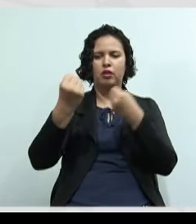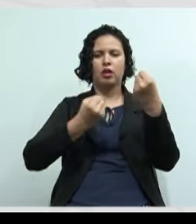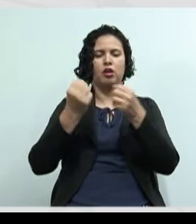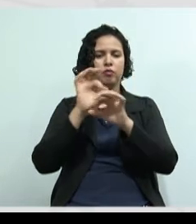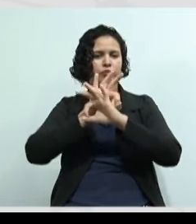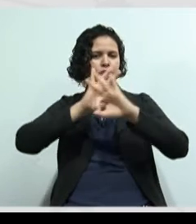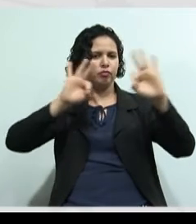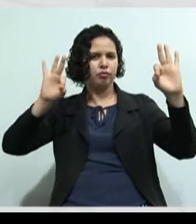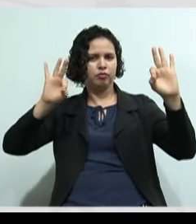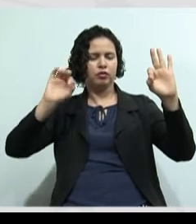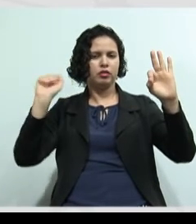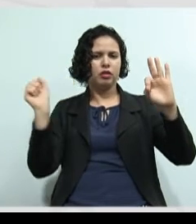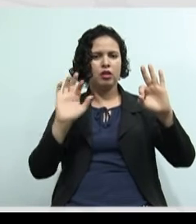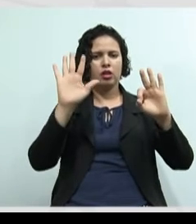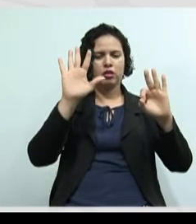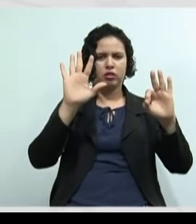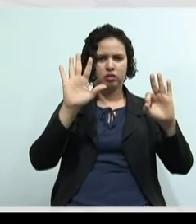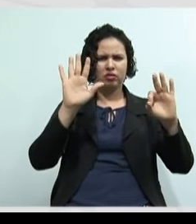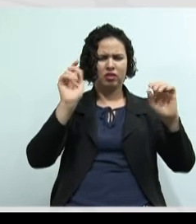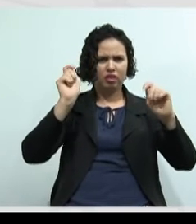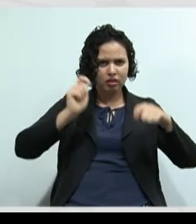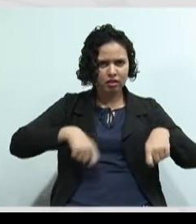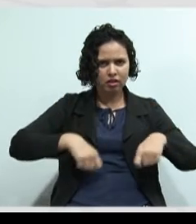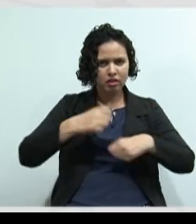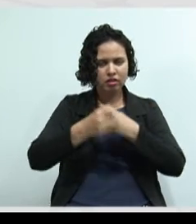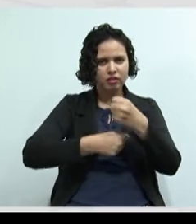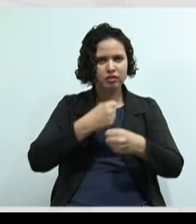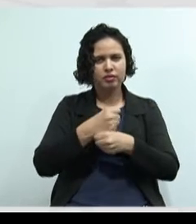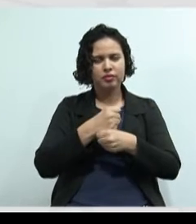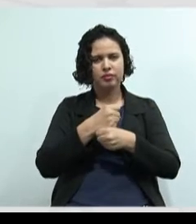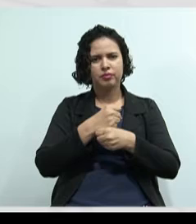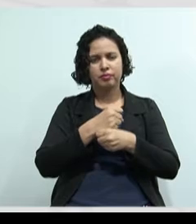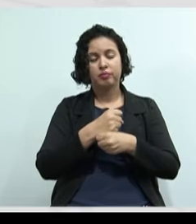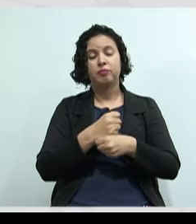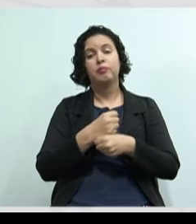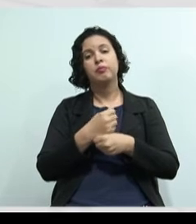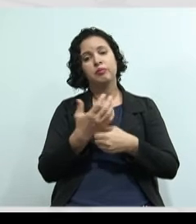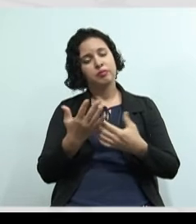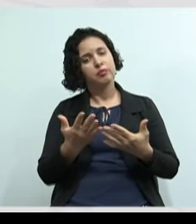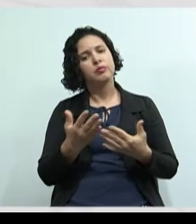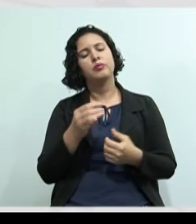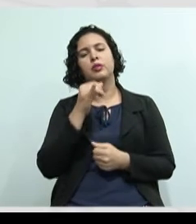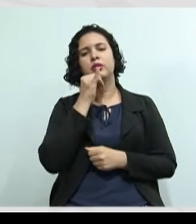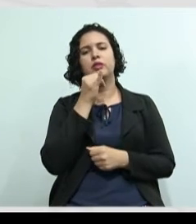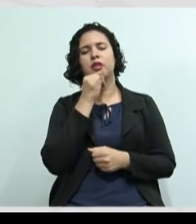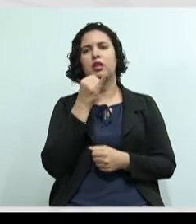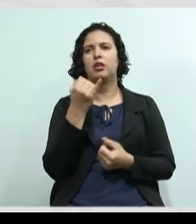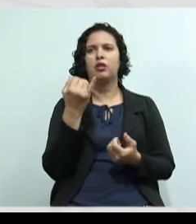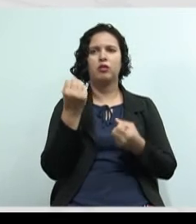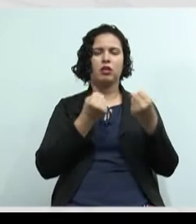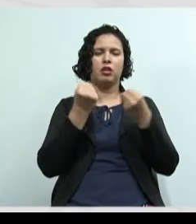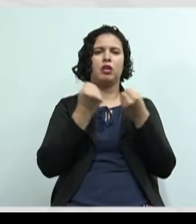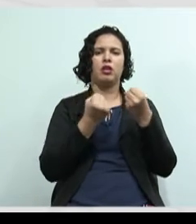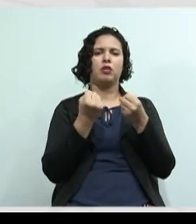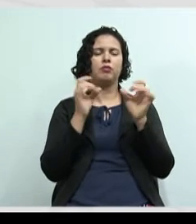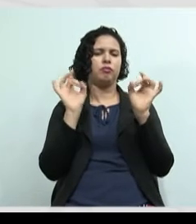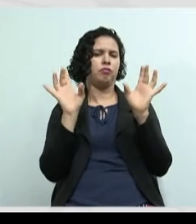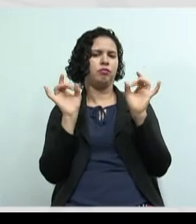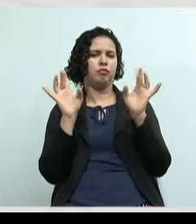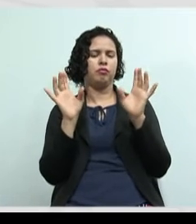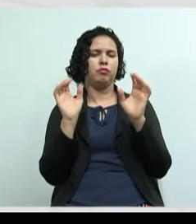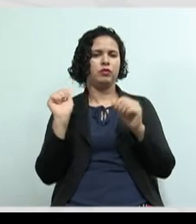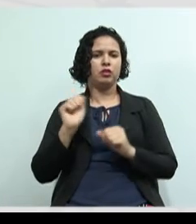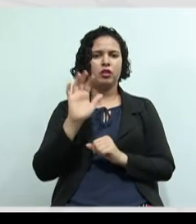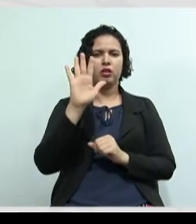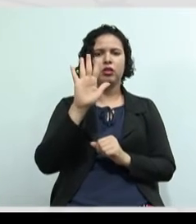ser realista. E elas precisam ser temporais. Eu quero comprar uma Ferrari daqui a 20 anos. Opa, aí já melhora. Né? Daqui a 20 anos eu posso juntar um dinheiro,